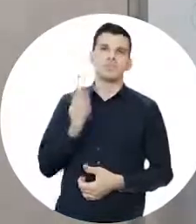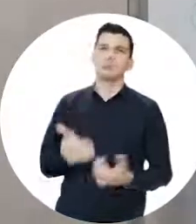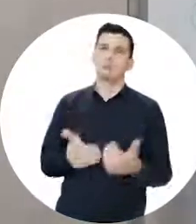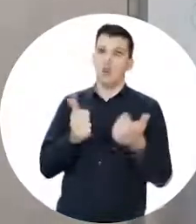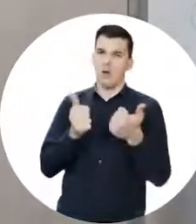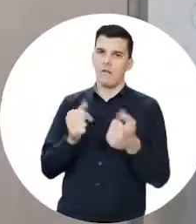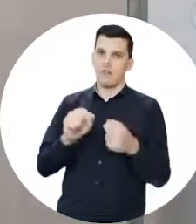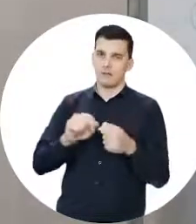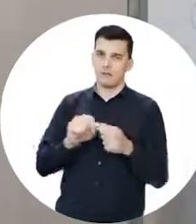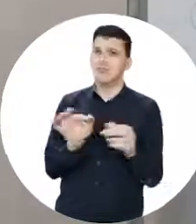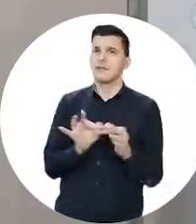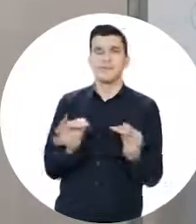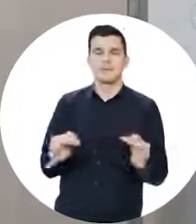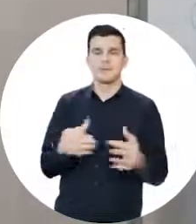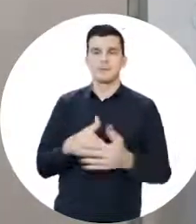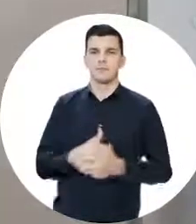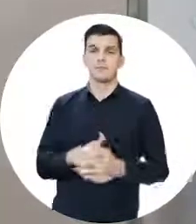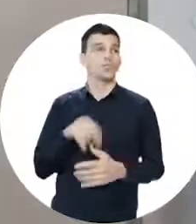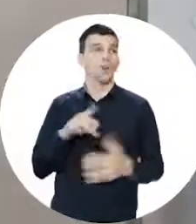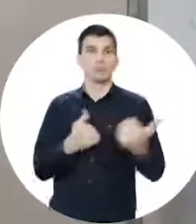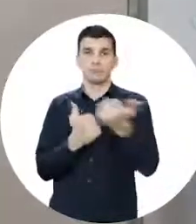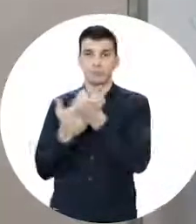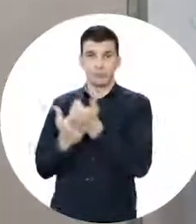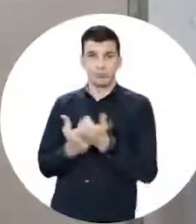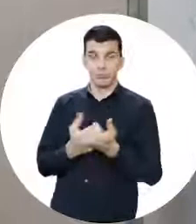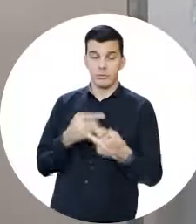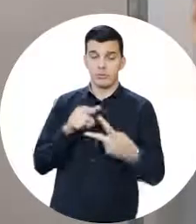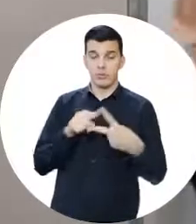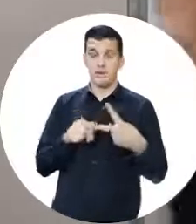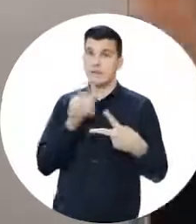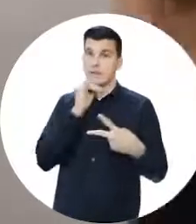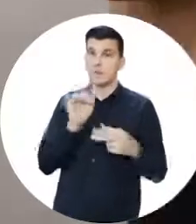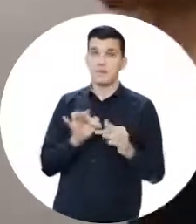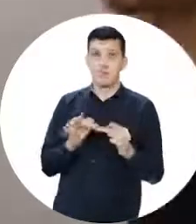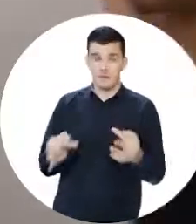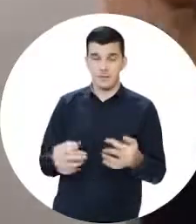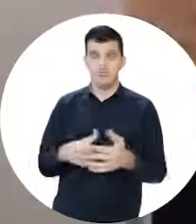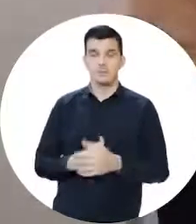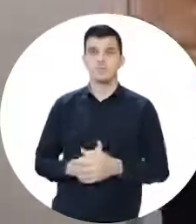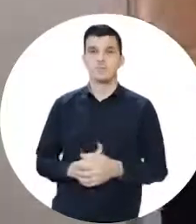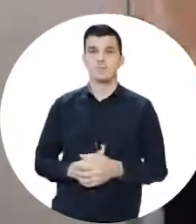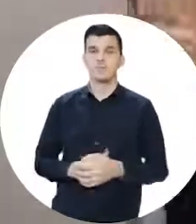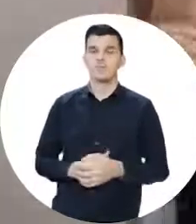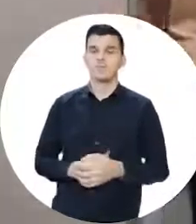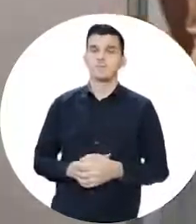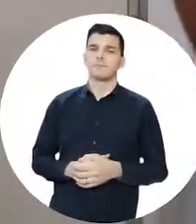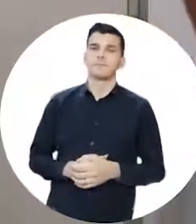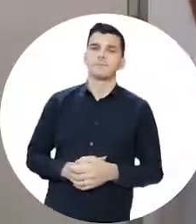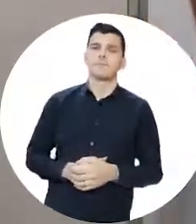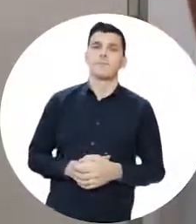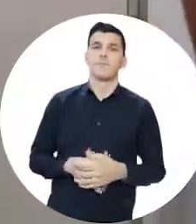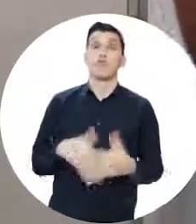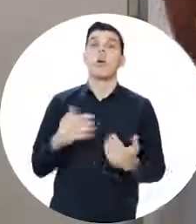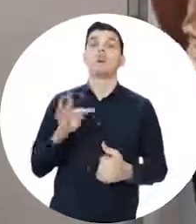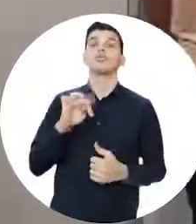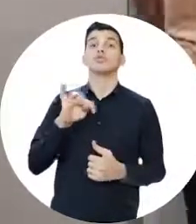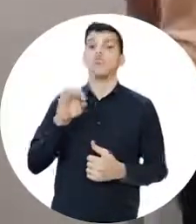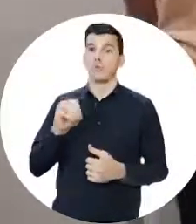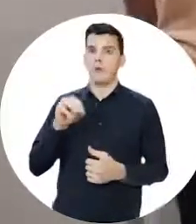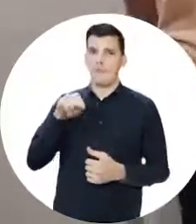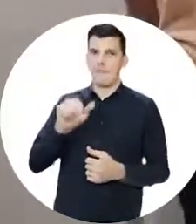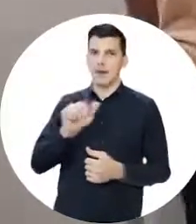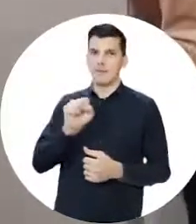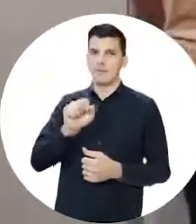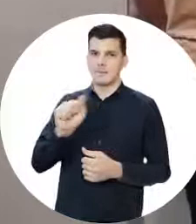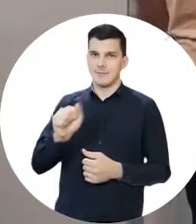mais simples de ser trabalhado. Dois exemplos simples de título em massa e título em volume. Qual o título em massa de